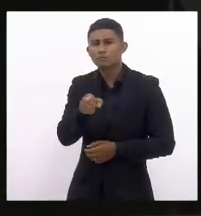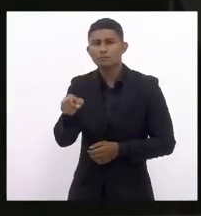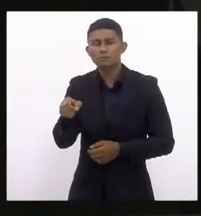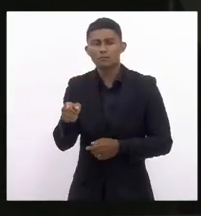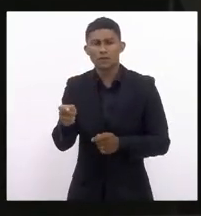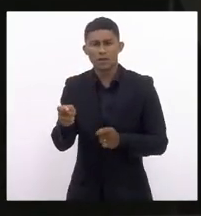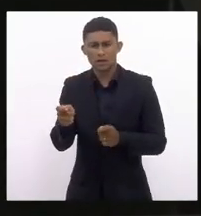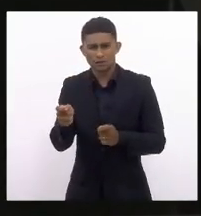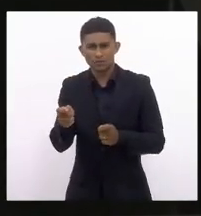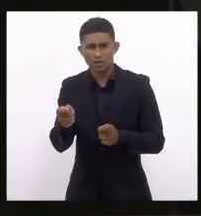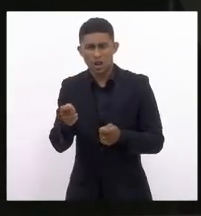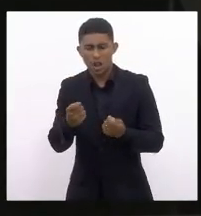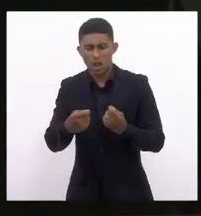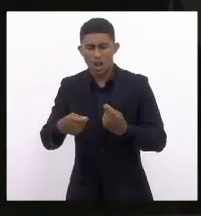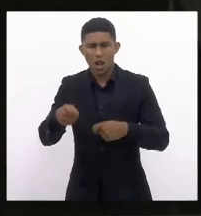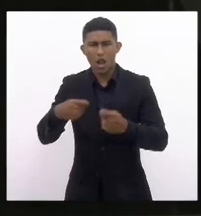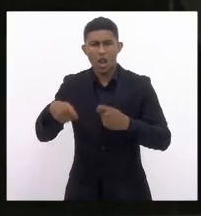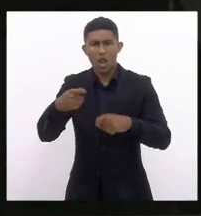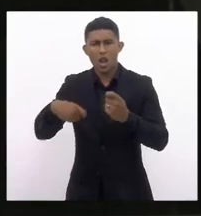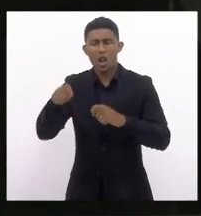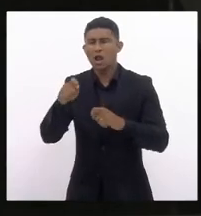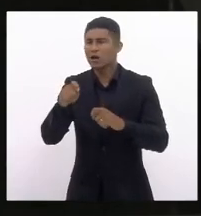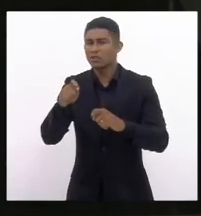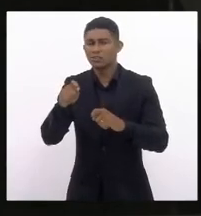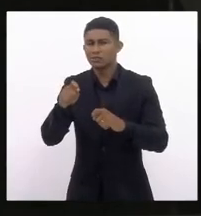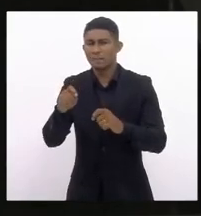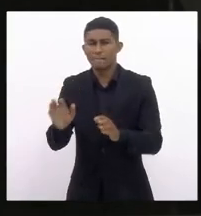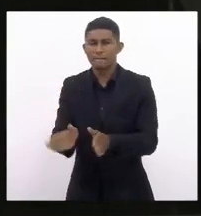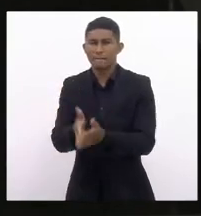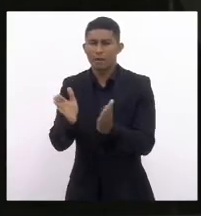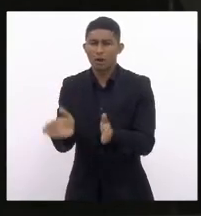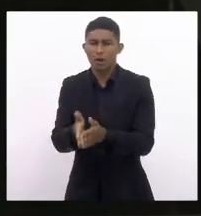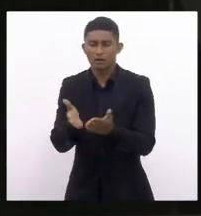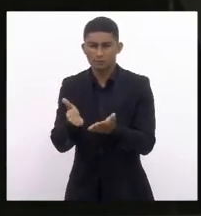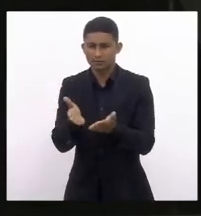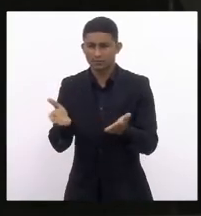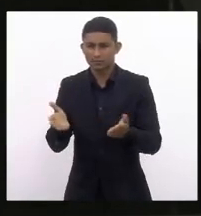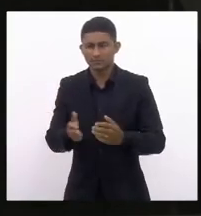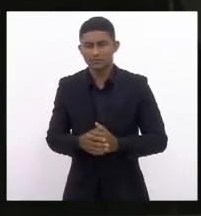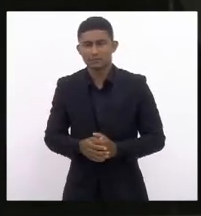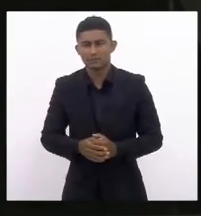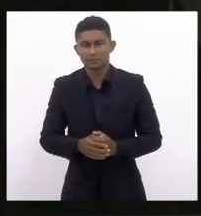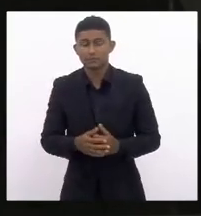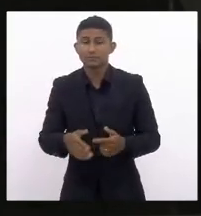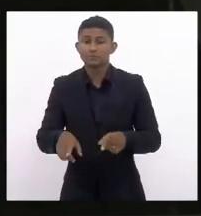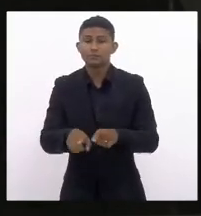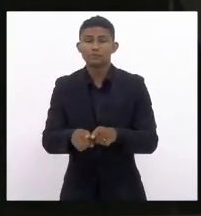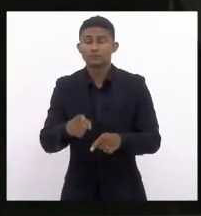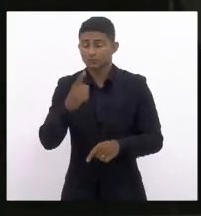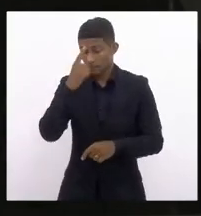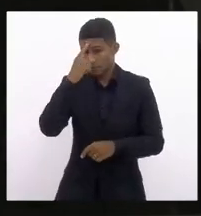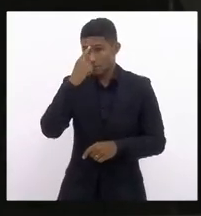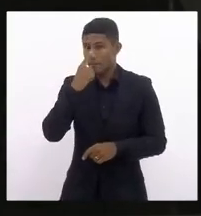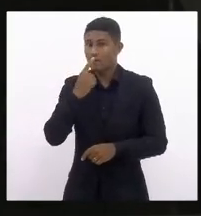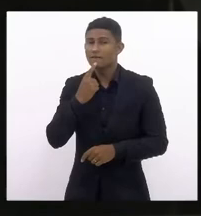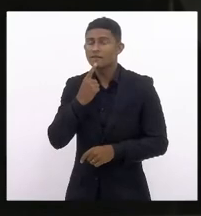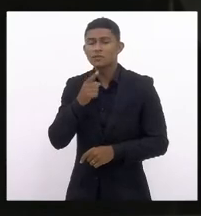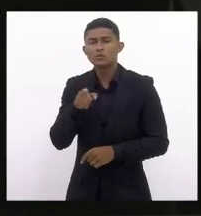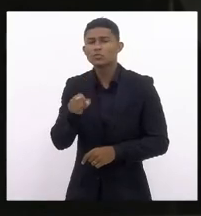socioeconômico baixo, que é uma categoria com o perfil,